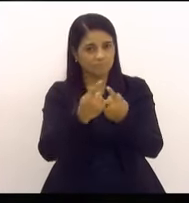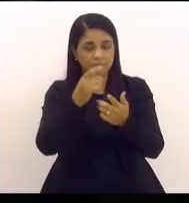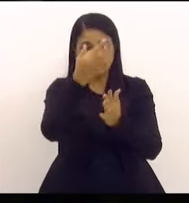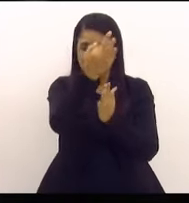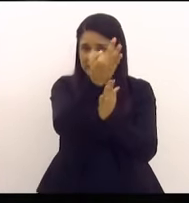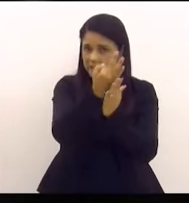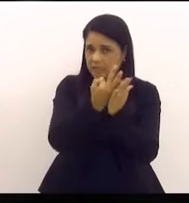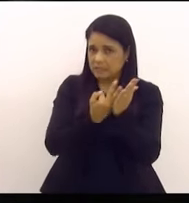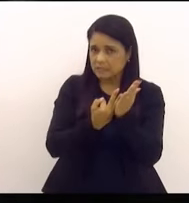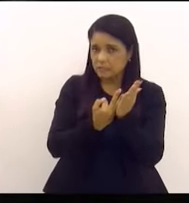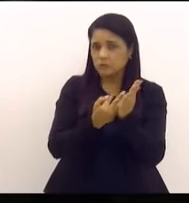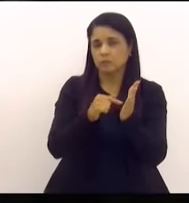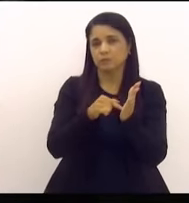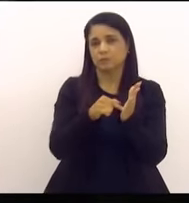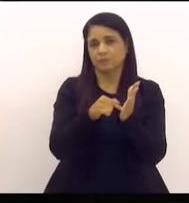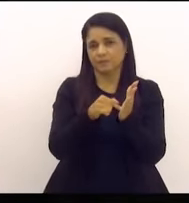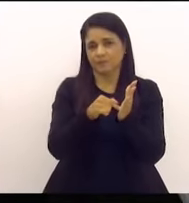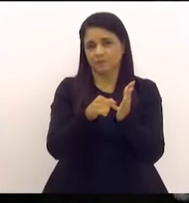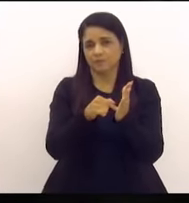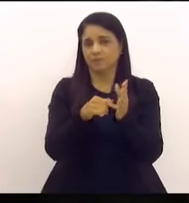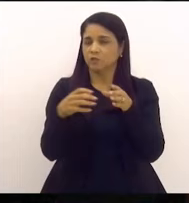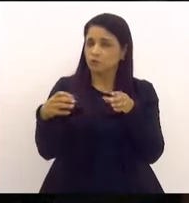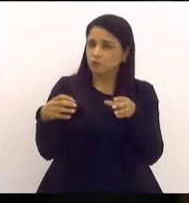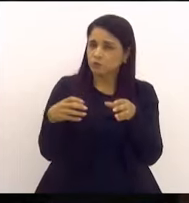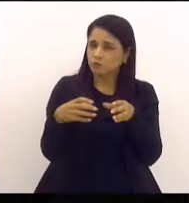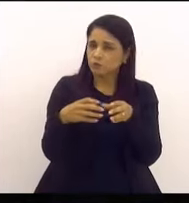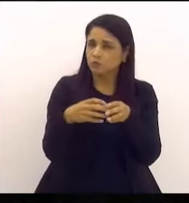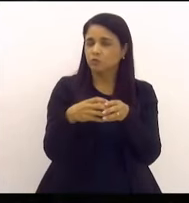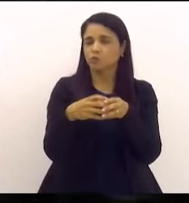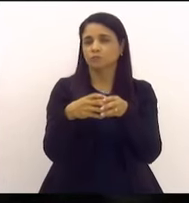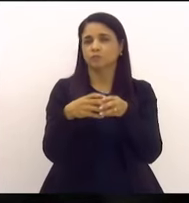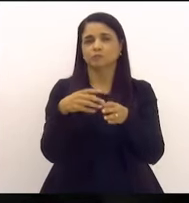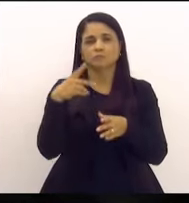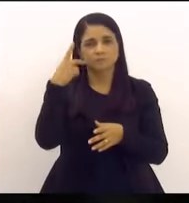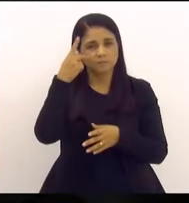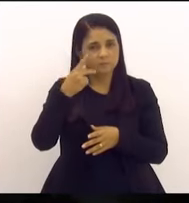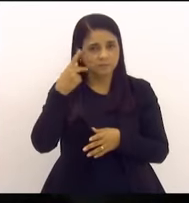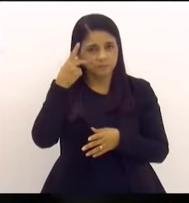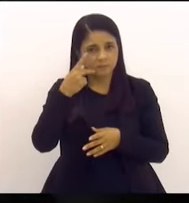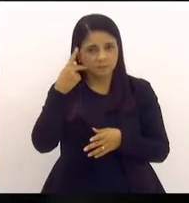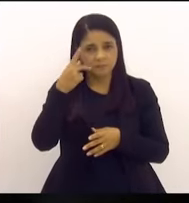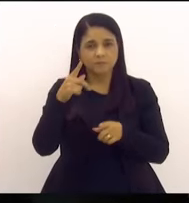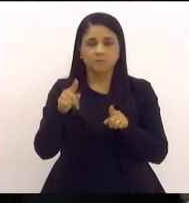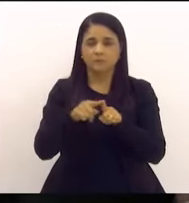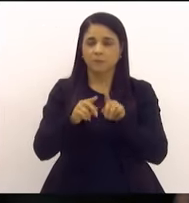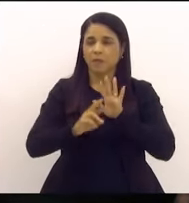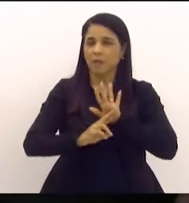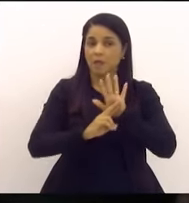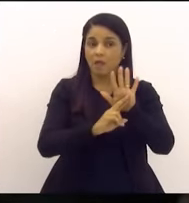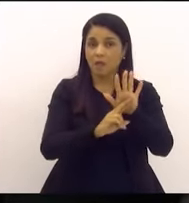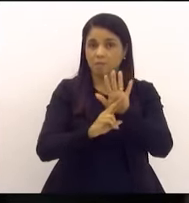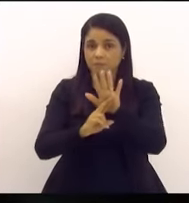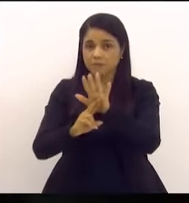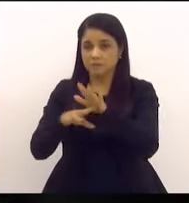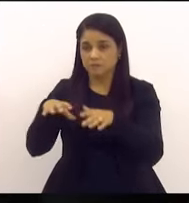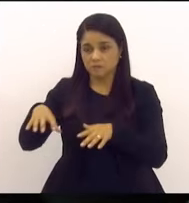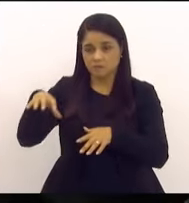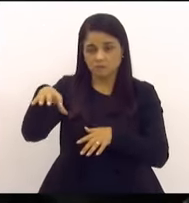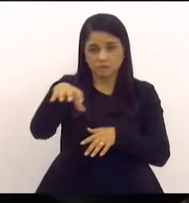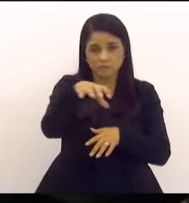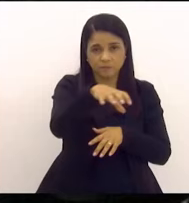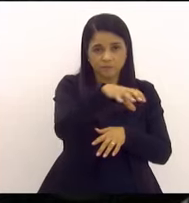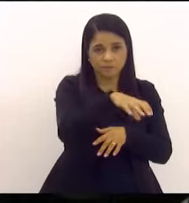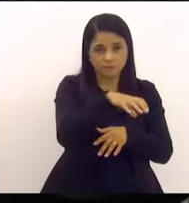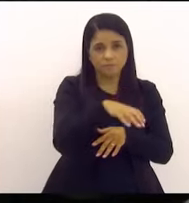texto foi construído junto com os parlamentares, mas também com os representantes da classe que